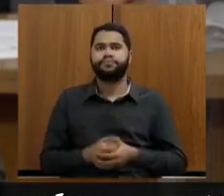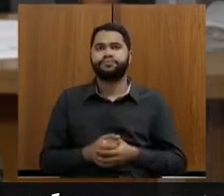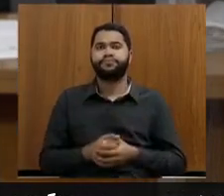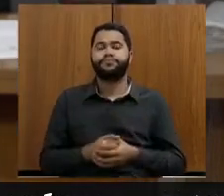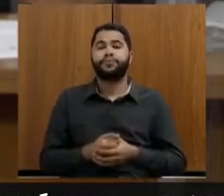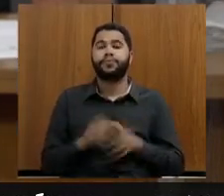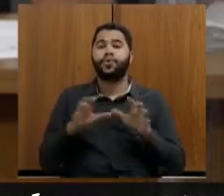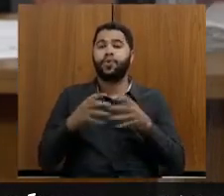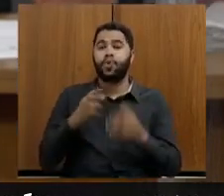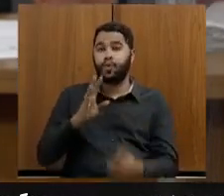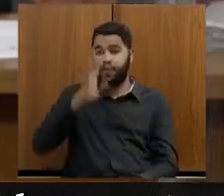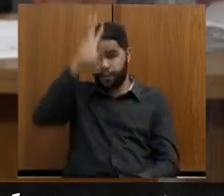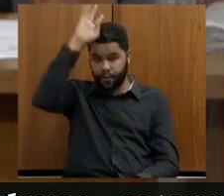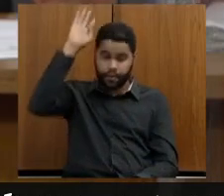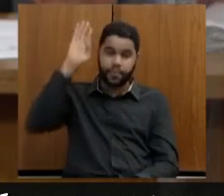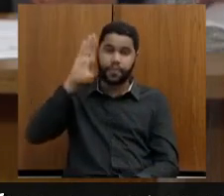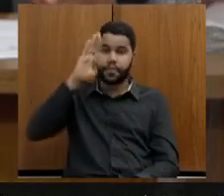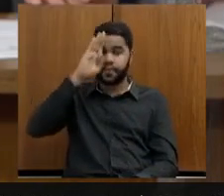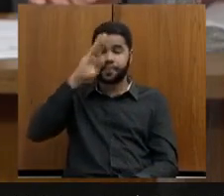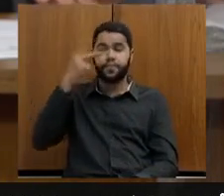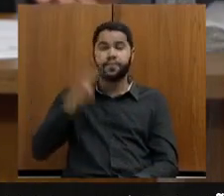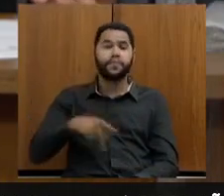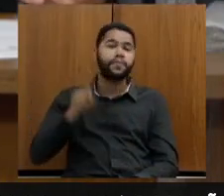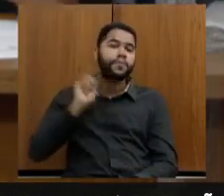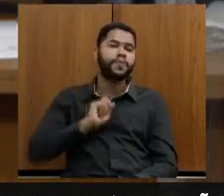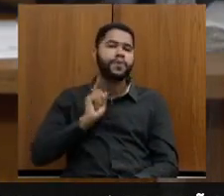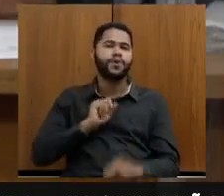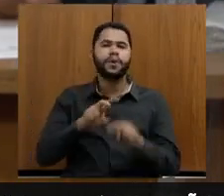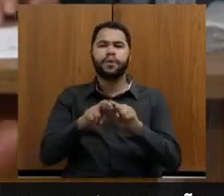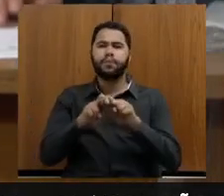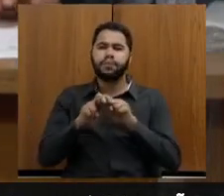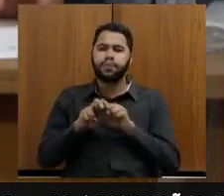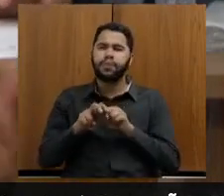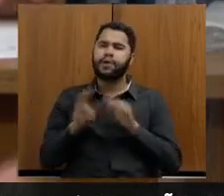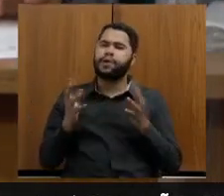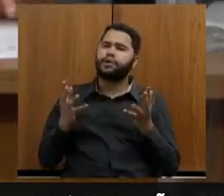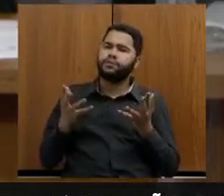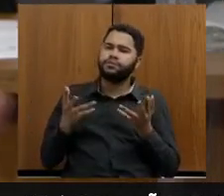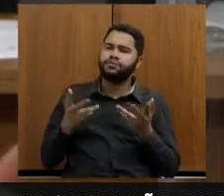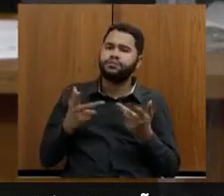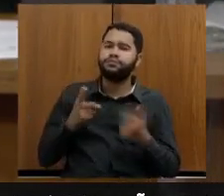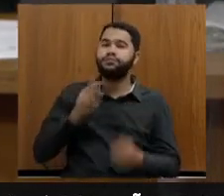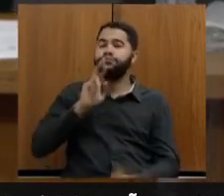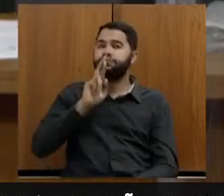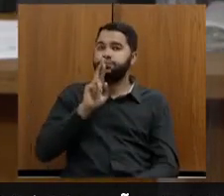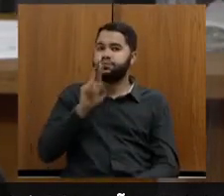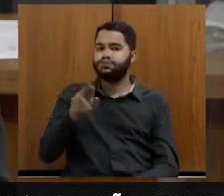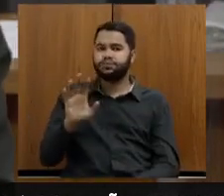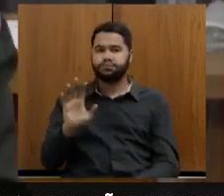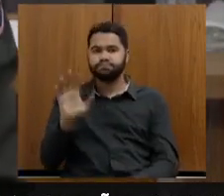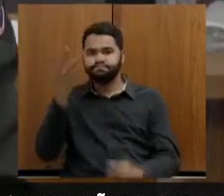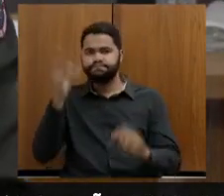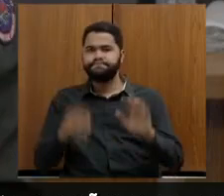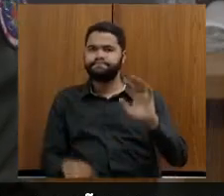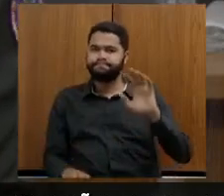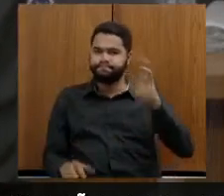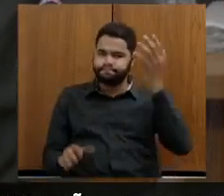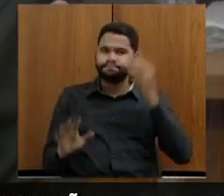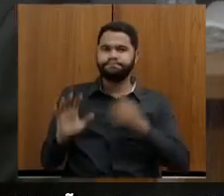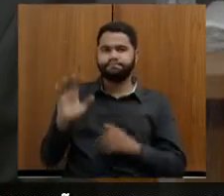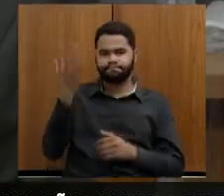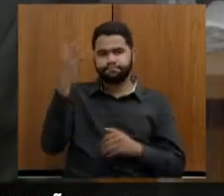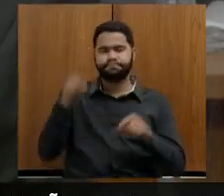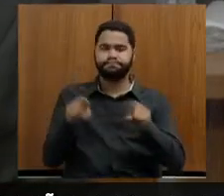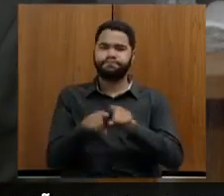Corpo de Bombeiros Militar de Minas Gerais em razão de toda a sua qualidade na resposta às ocorrências em